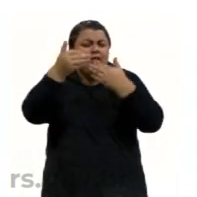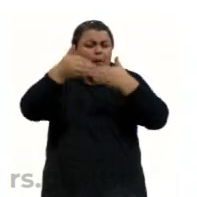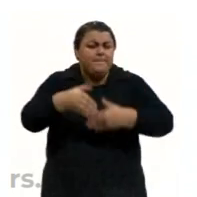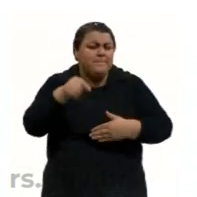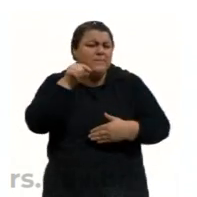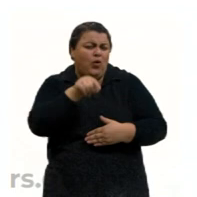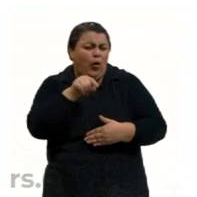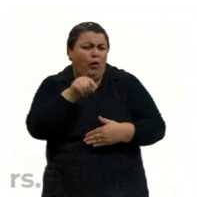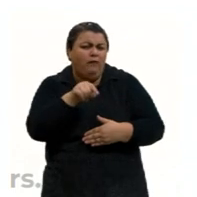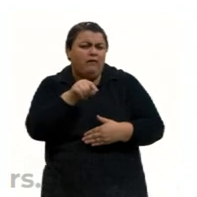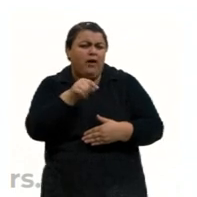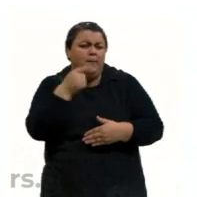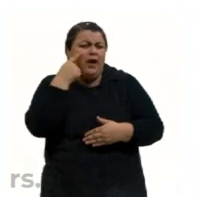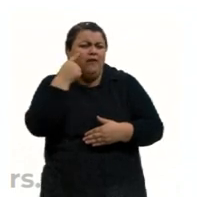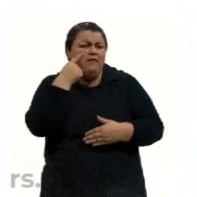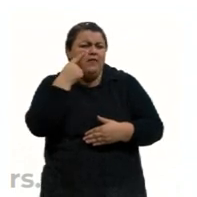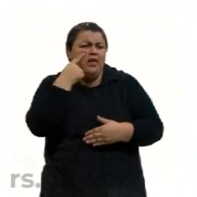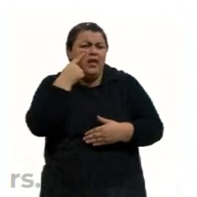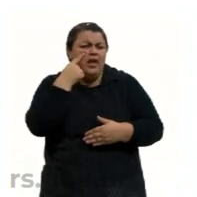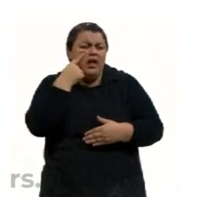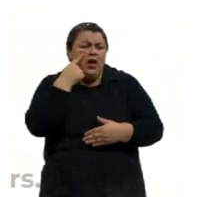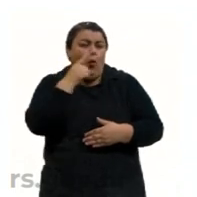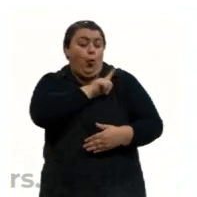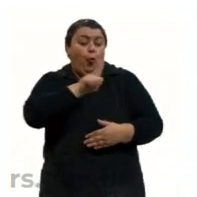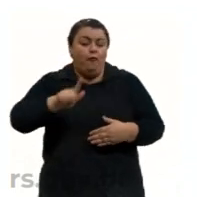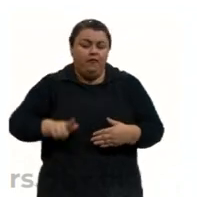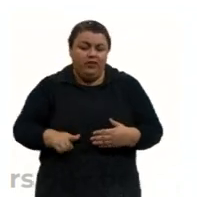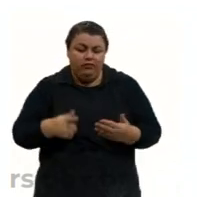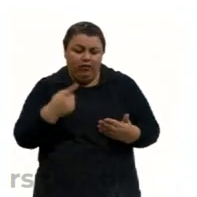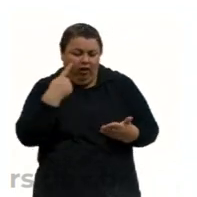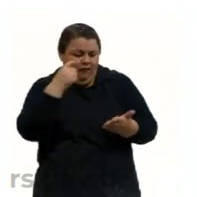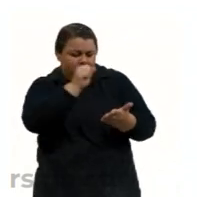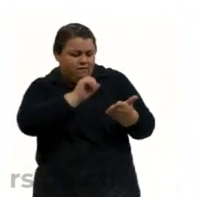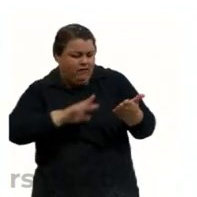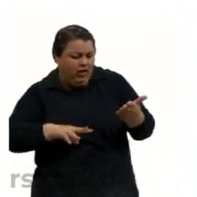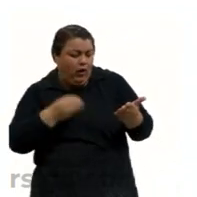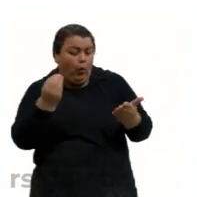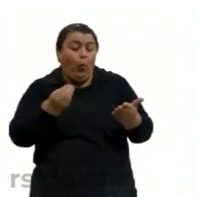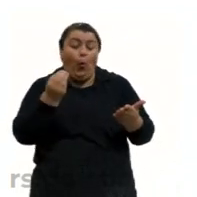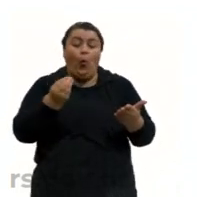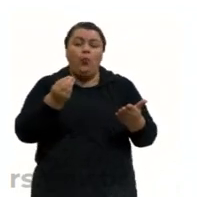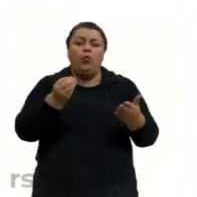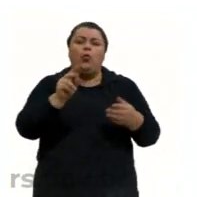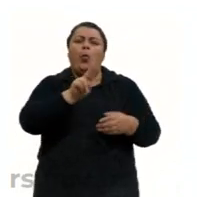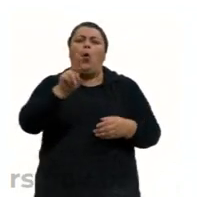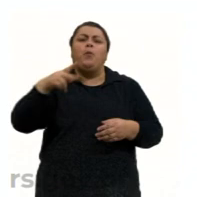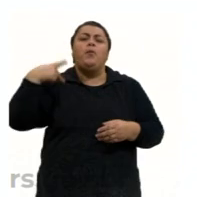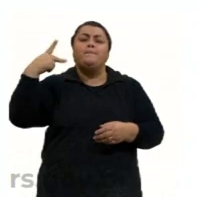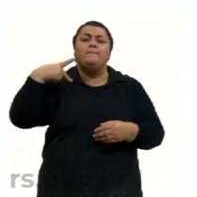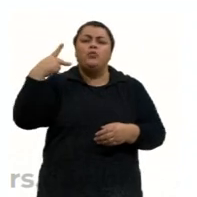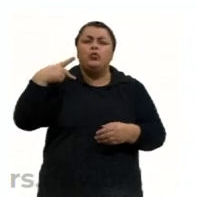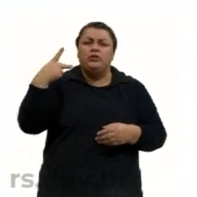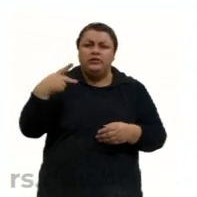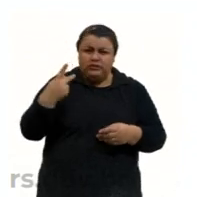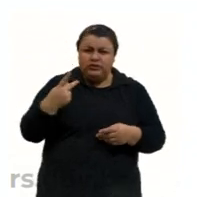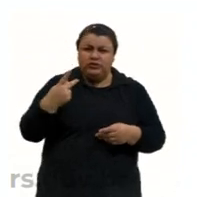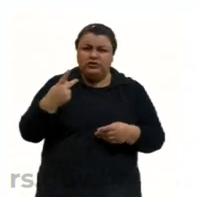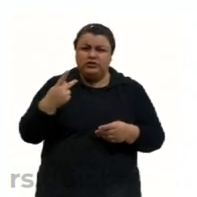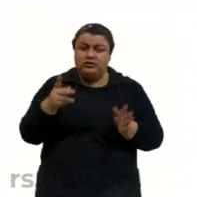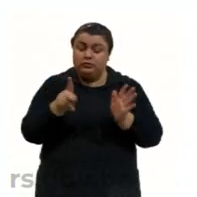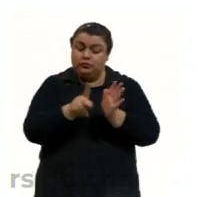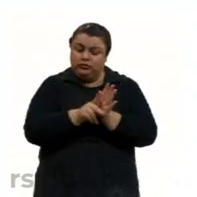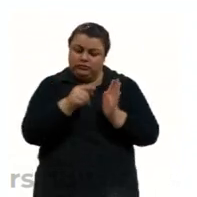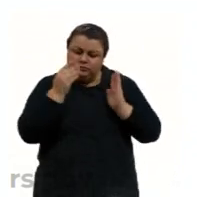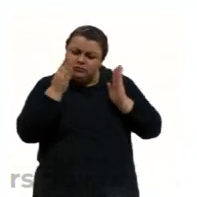como uma forma do governo avaliar como estavam ensino médio brasileiro nas chamadas políticas em larga escala a partir de